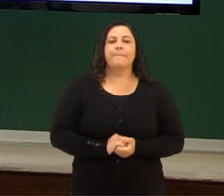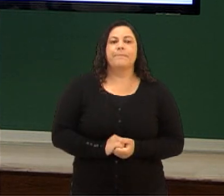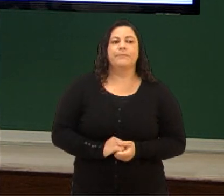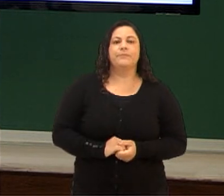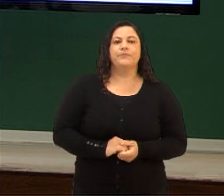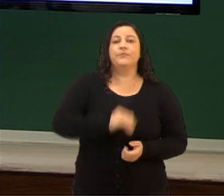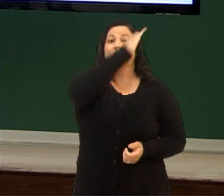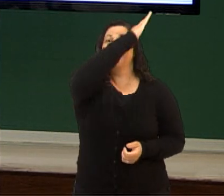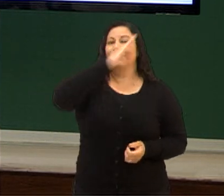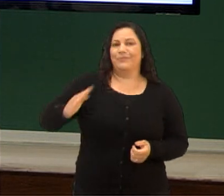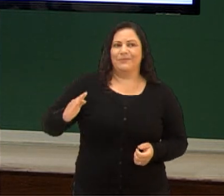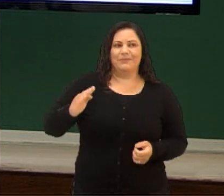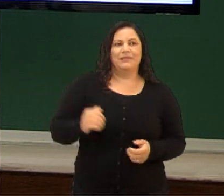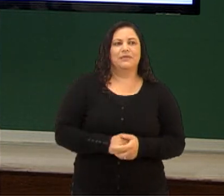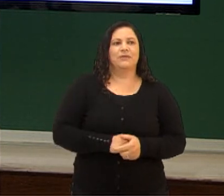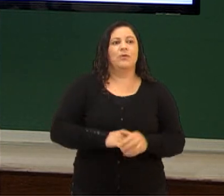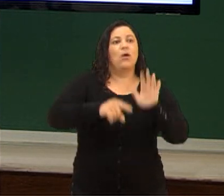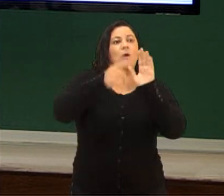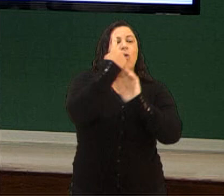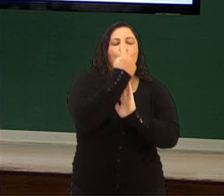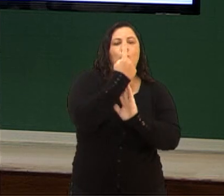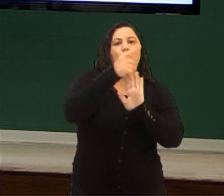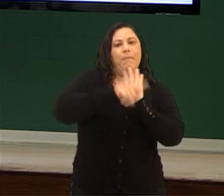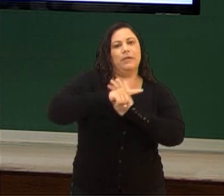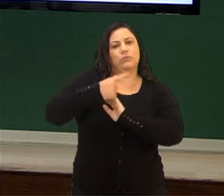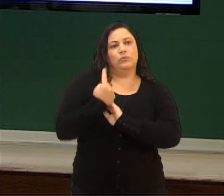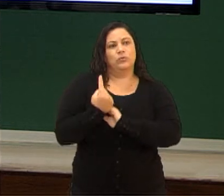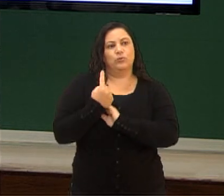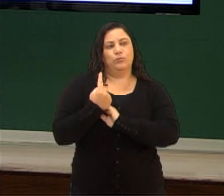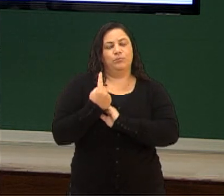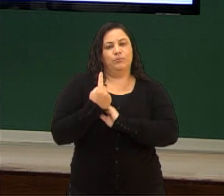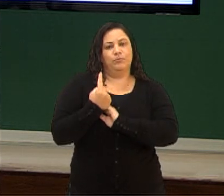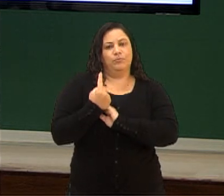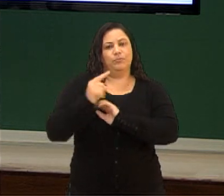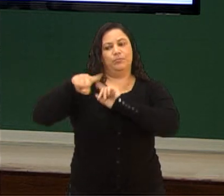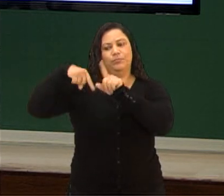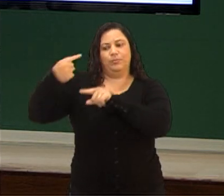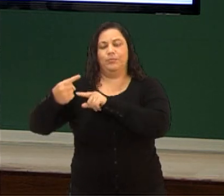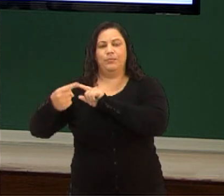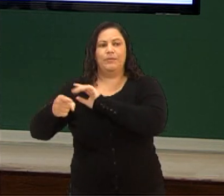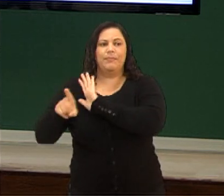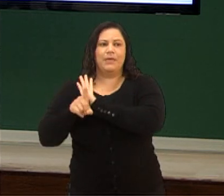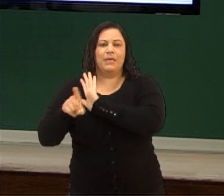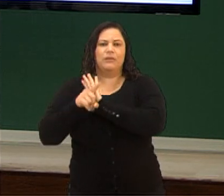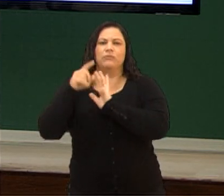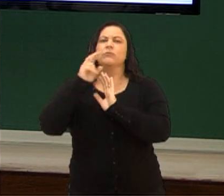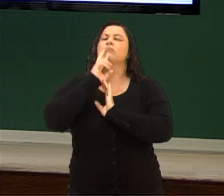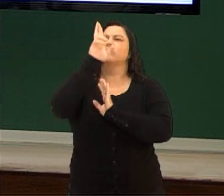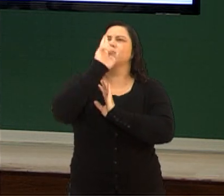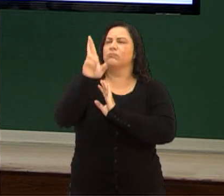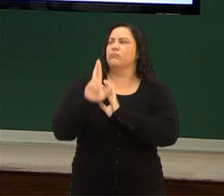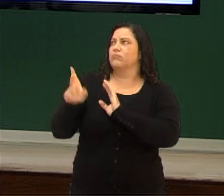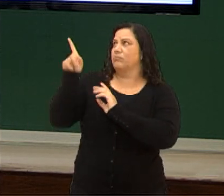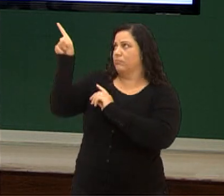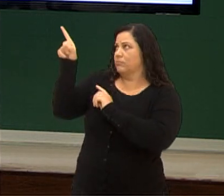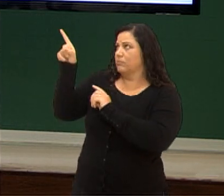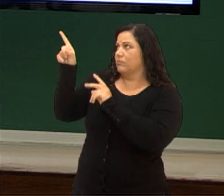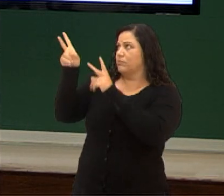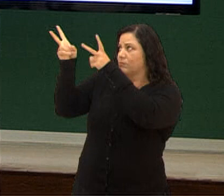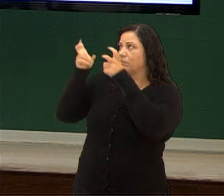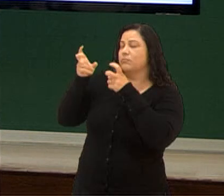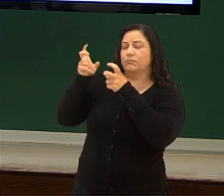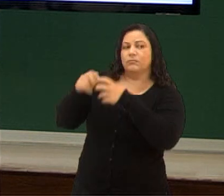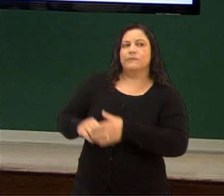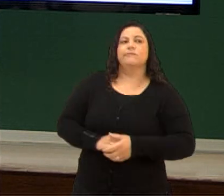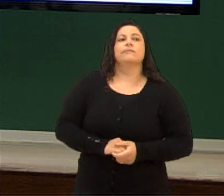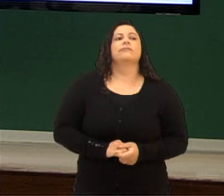vezes menos 1 que está aqui, menos o produto da diagonal secundária. Tá certo? Então, fazendo essas contas, eu tenho